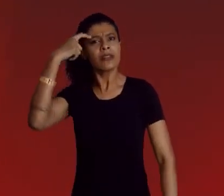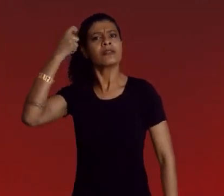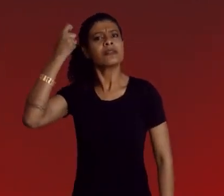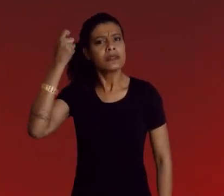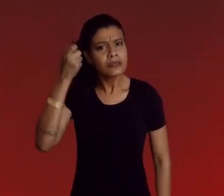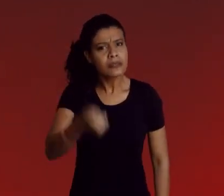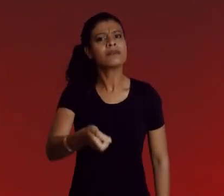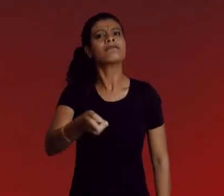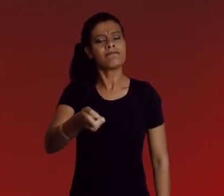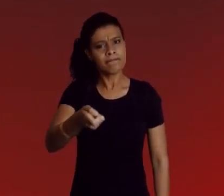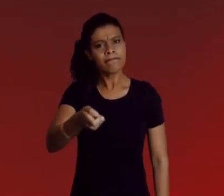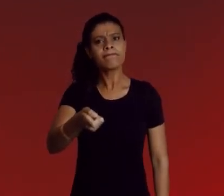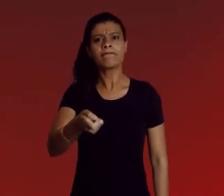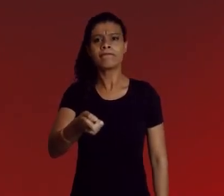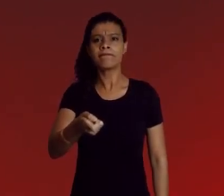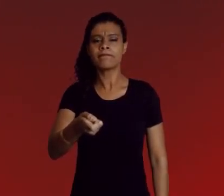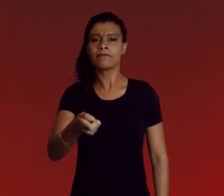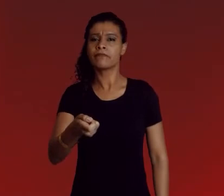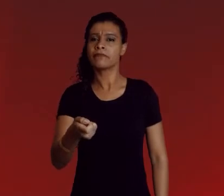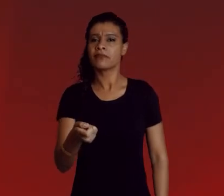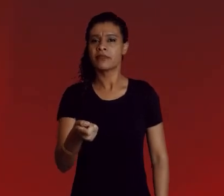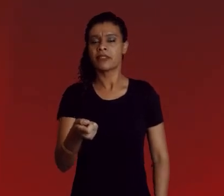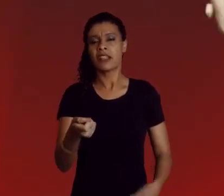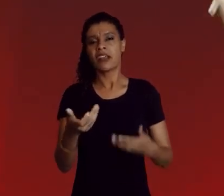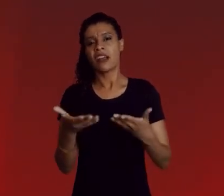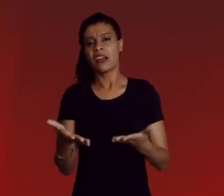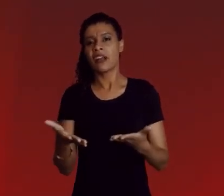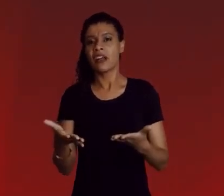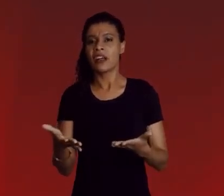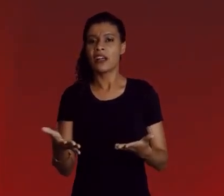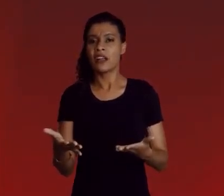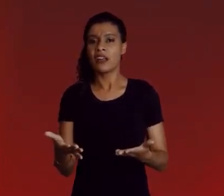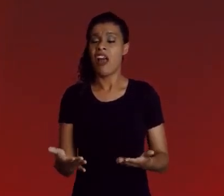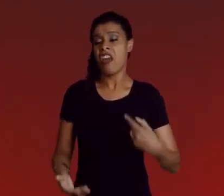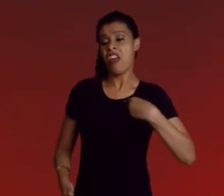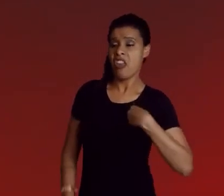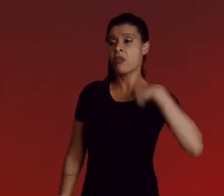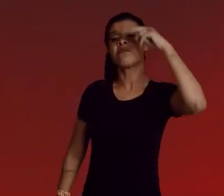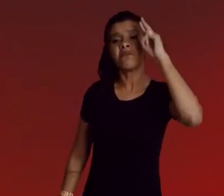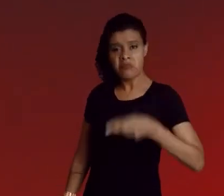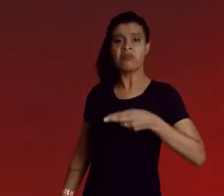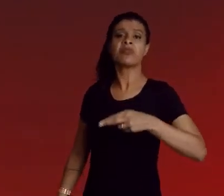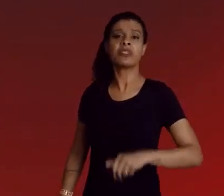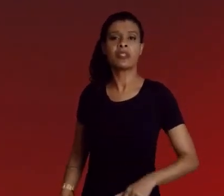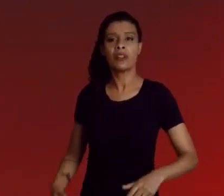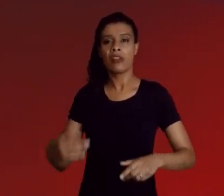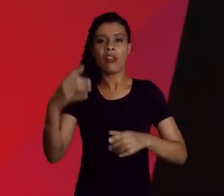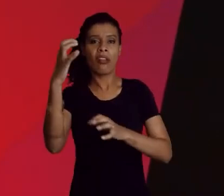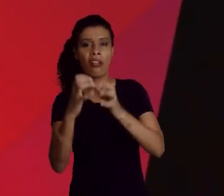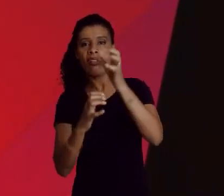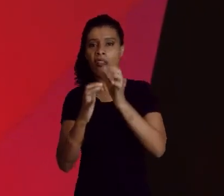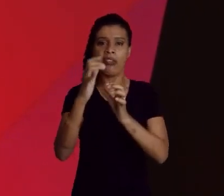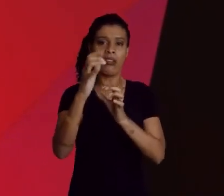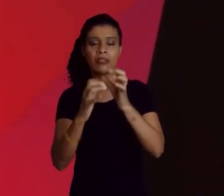Decidam. Não ser aquela pessoa que o tempo todo está dizendo: eu tenho razão. Um dos grandes problemas,